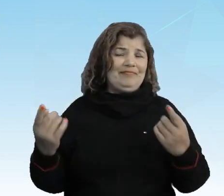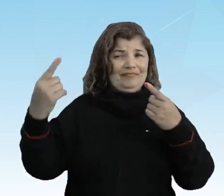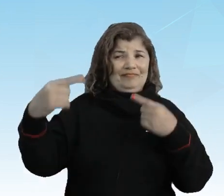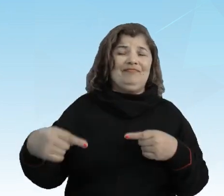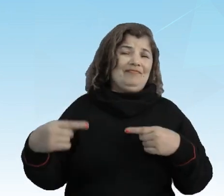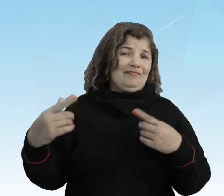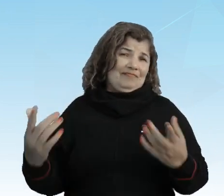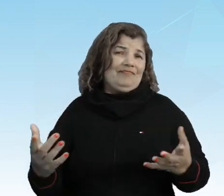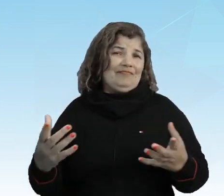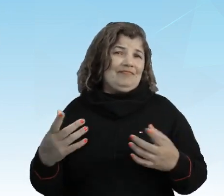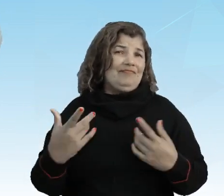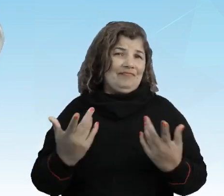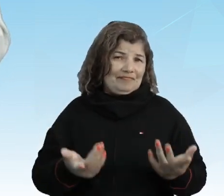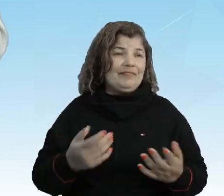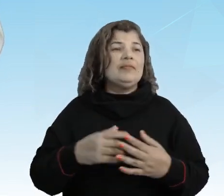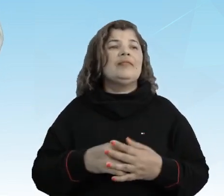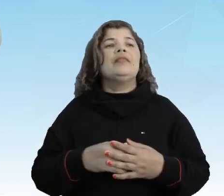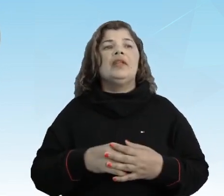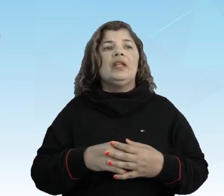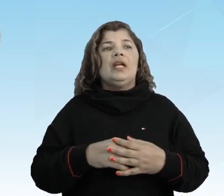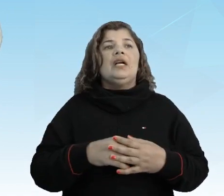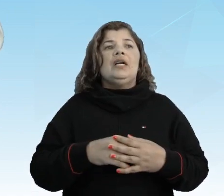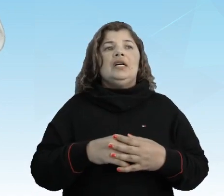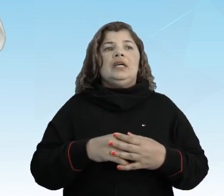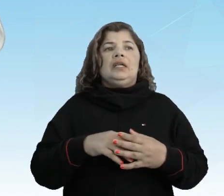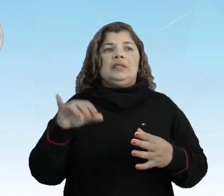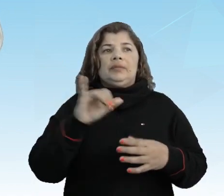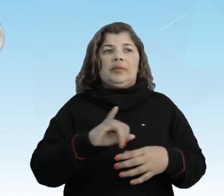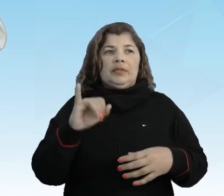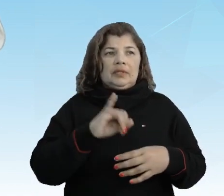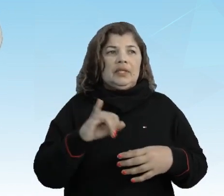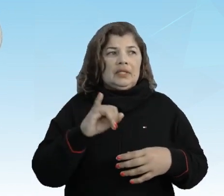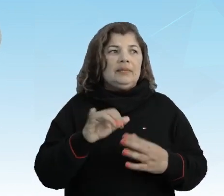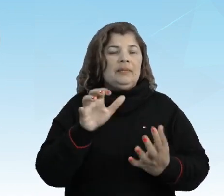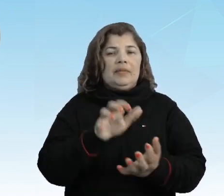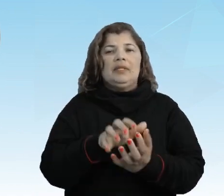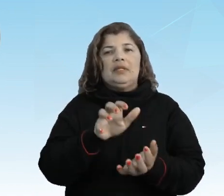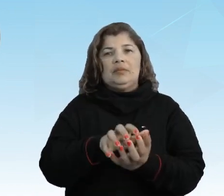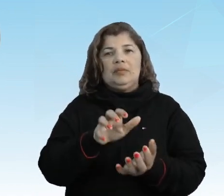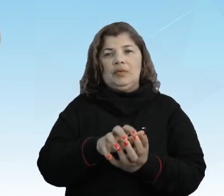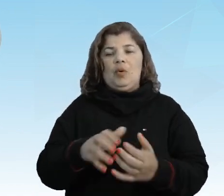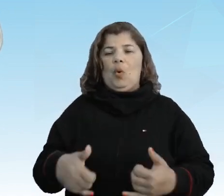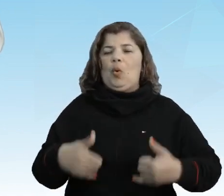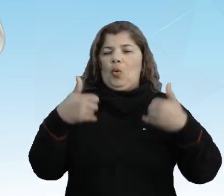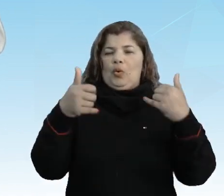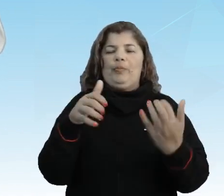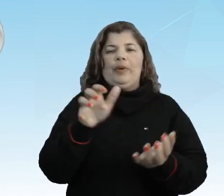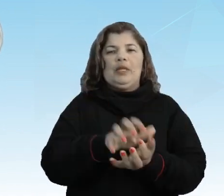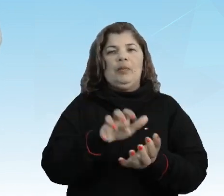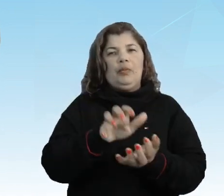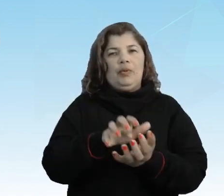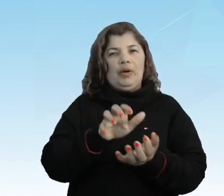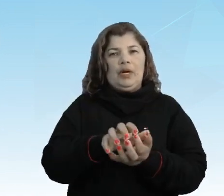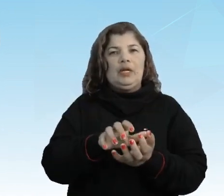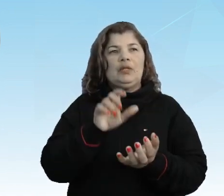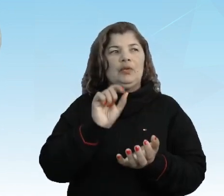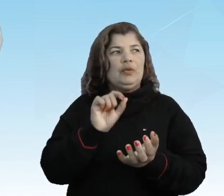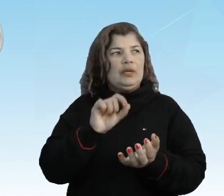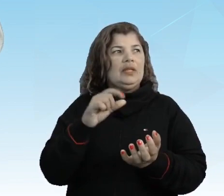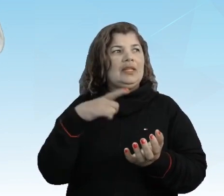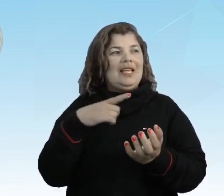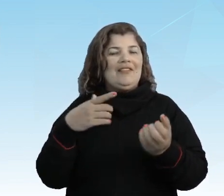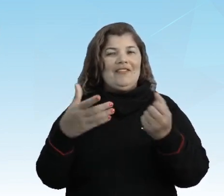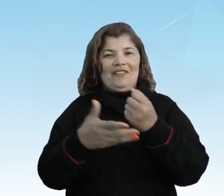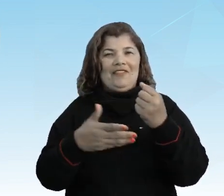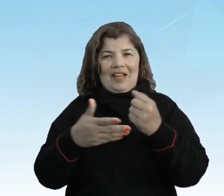até agora, professor, que o senhor está ressaltando para nós, justamente que Pernambuco, o orgulho de ser pernambucano, é essa fase